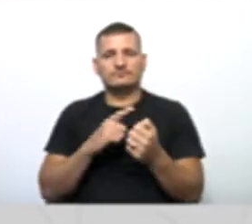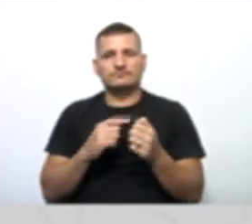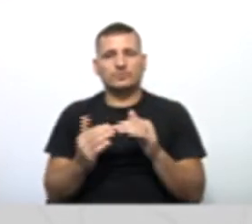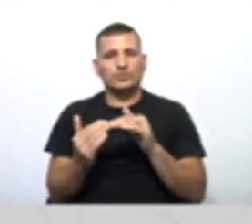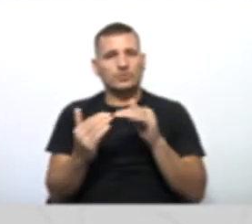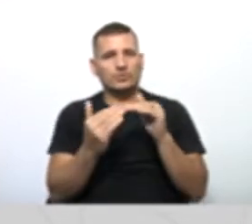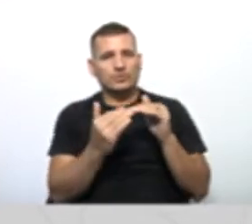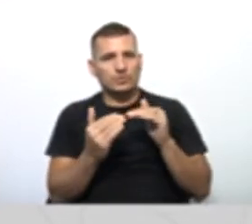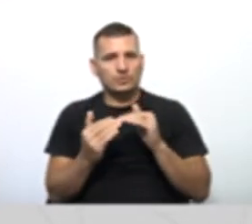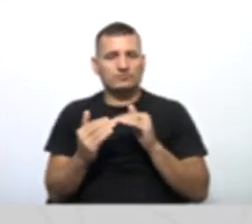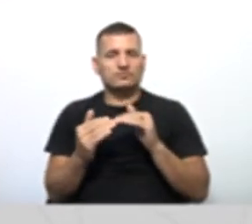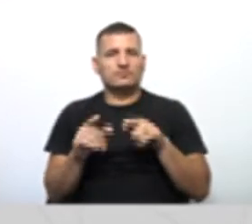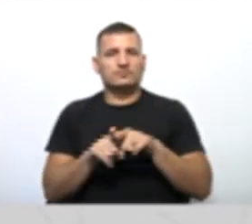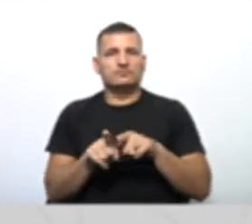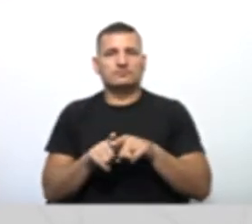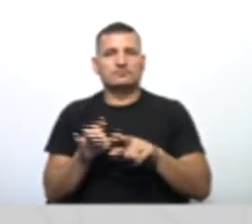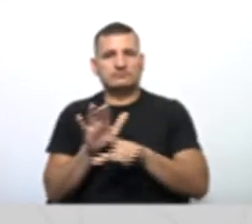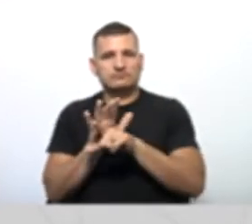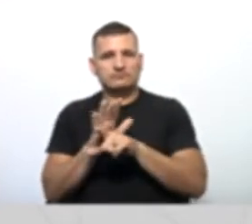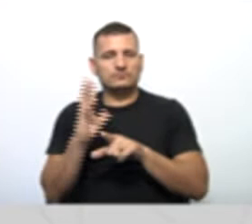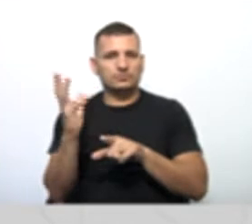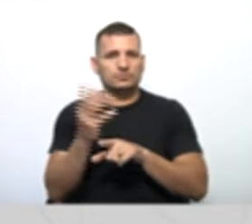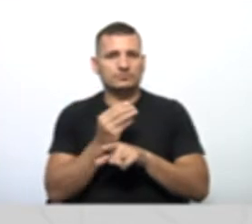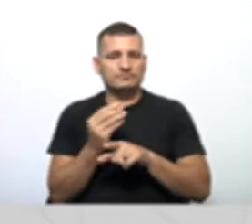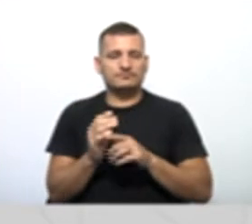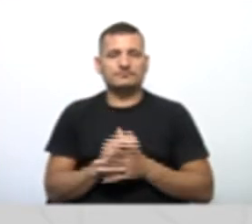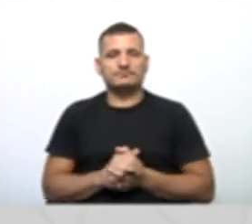Não adianta ela ser ilegal. Okay?